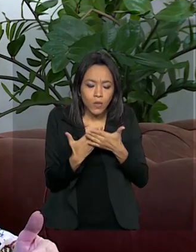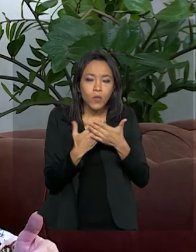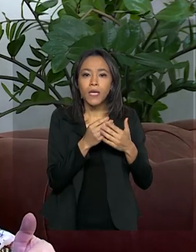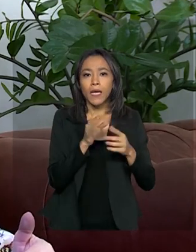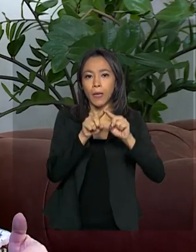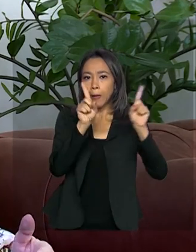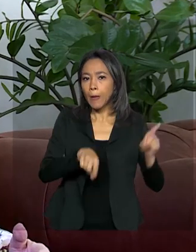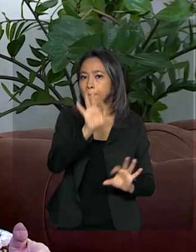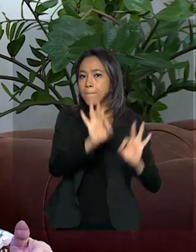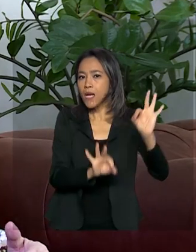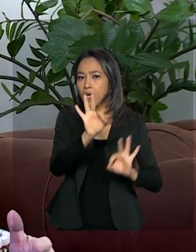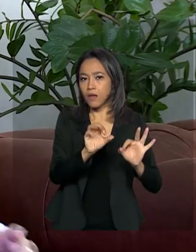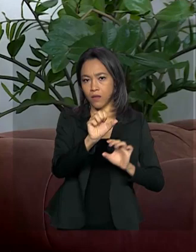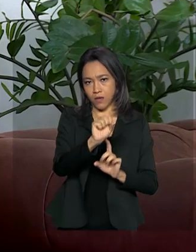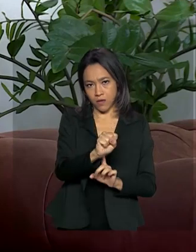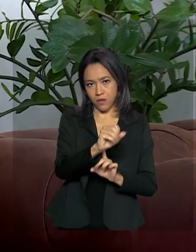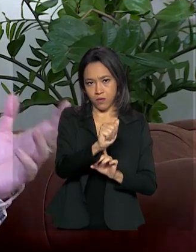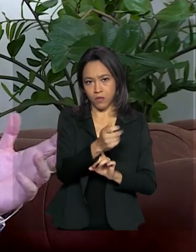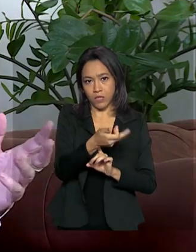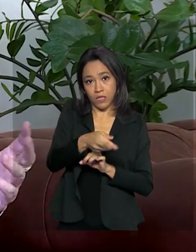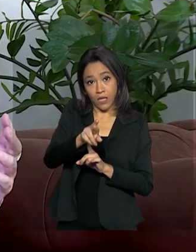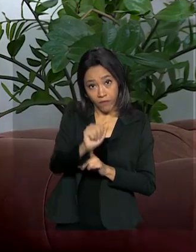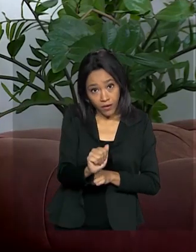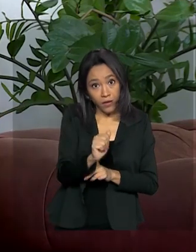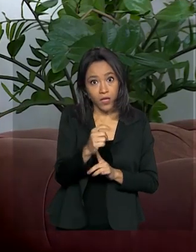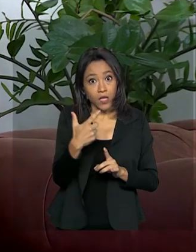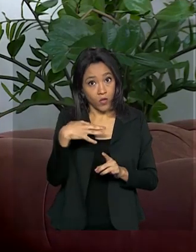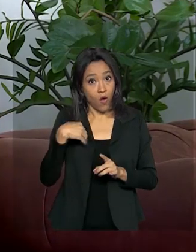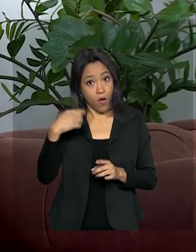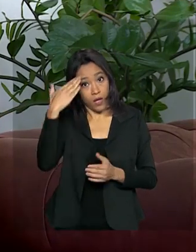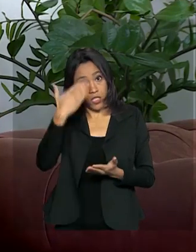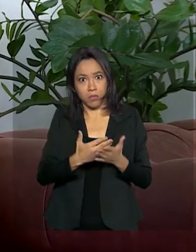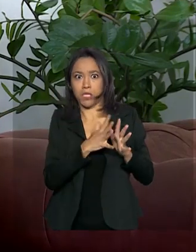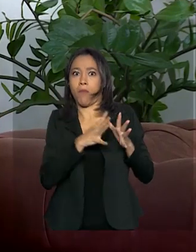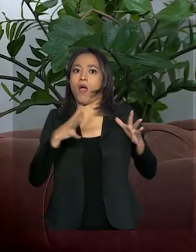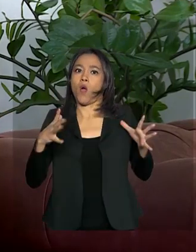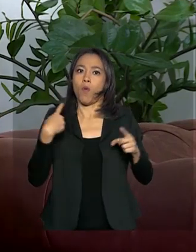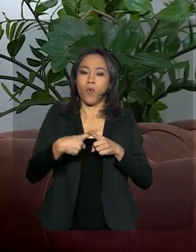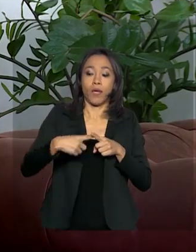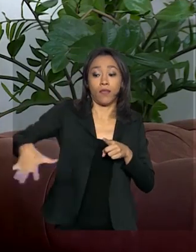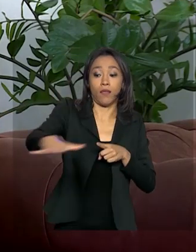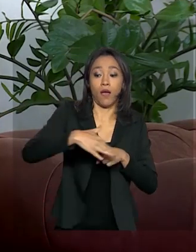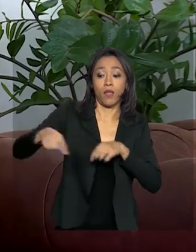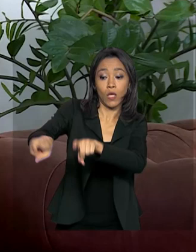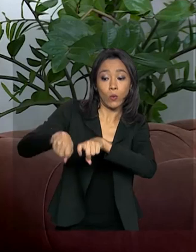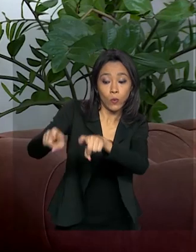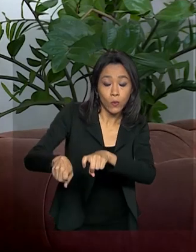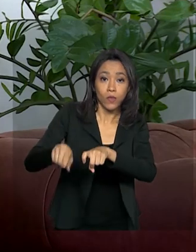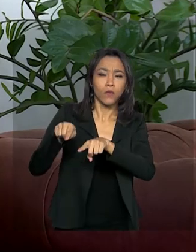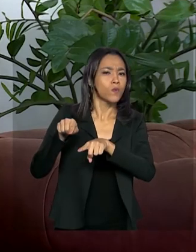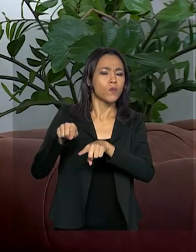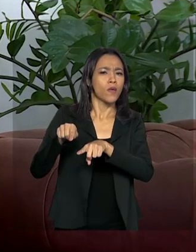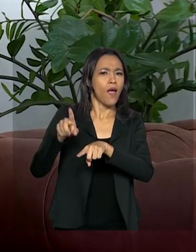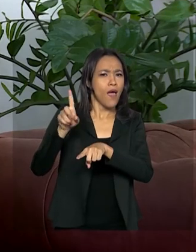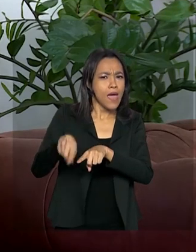safra e o nosso pedido aquele seja maior porque nós sabemos que a atividade agropecuária ela será